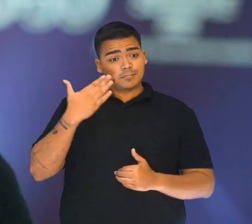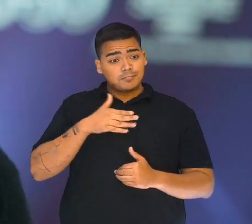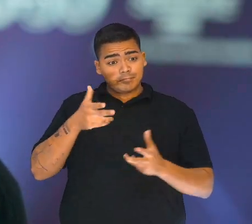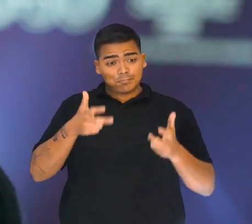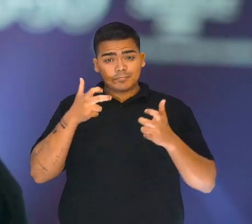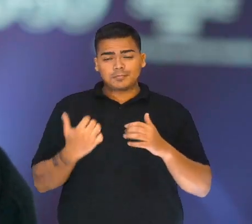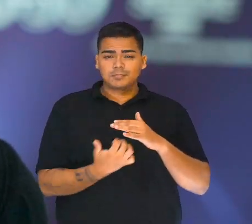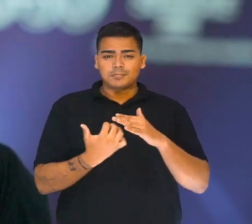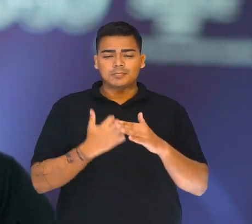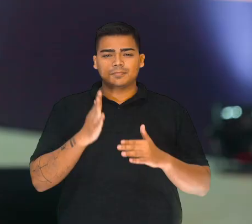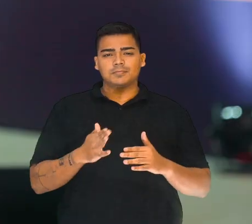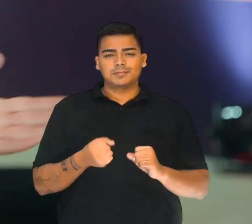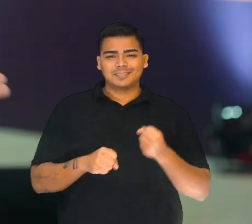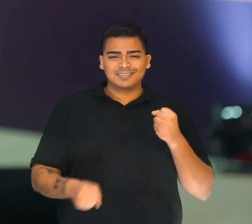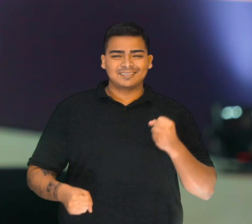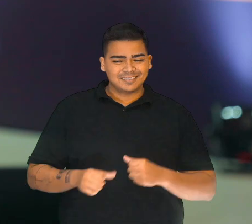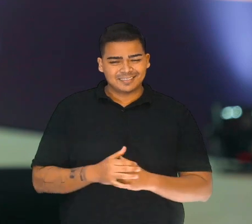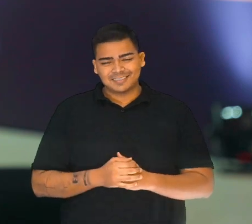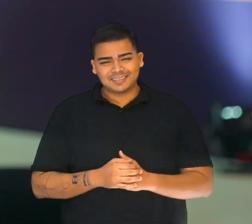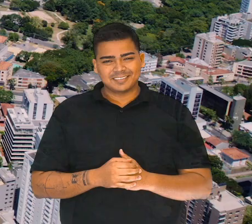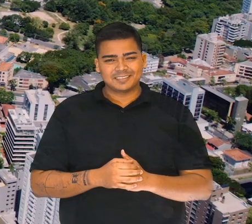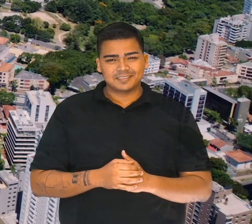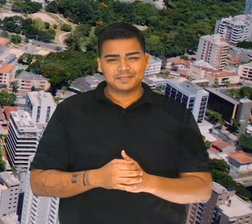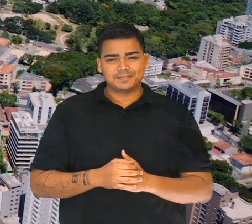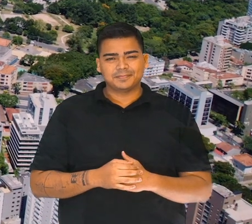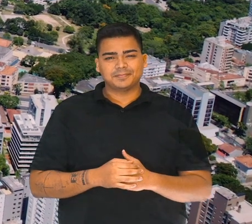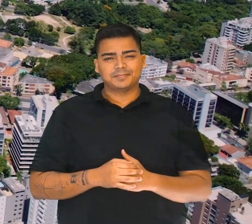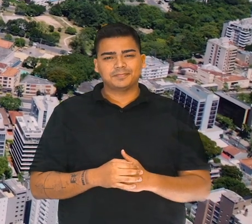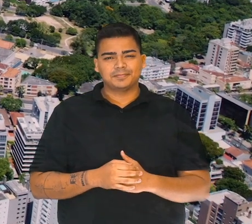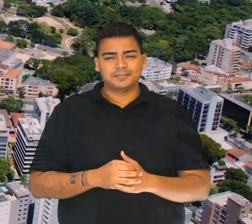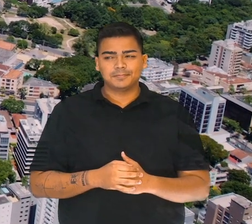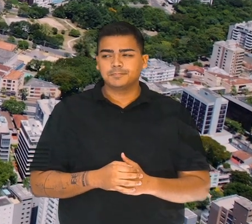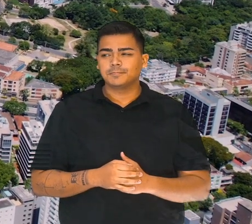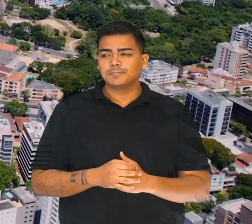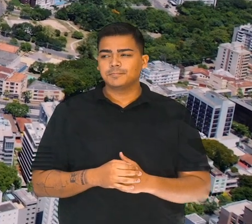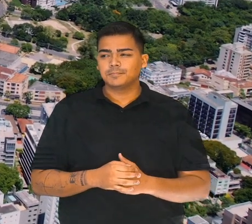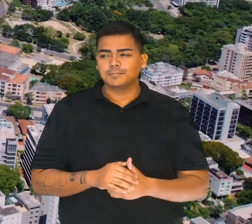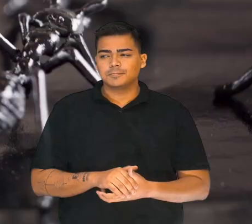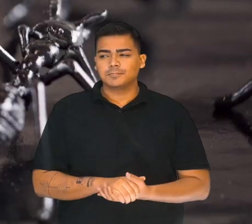assustam, a empresa já está grande, já é um decacorda.